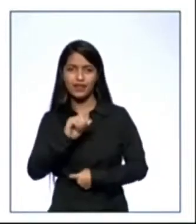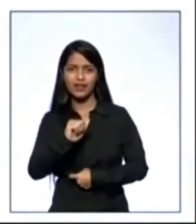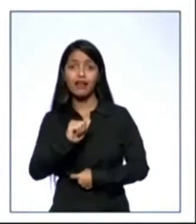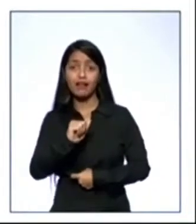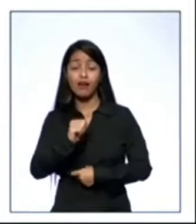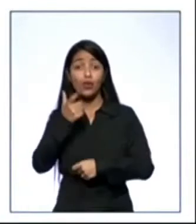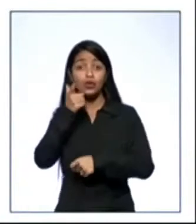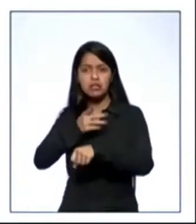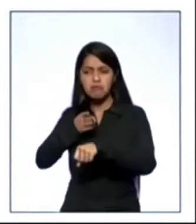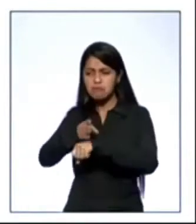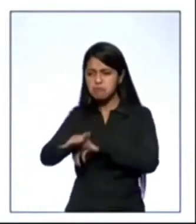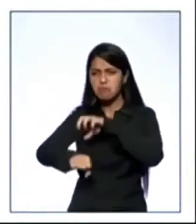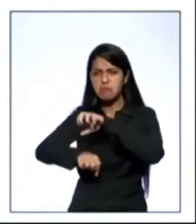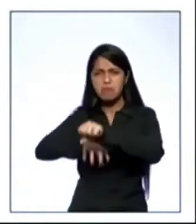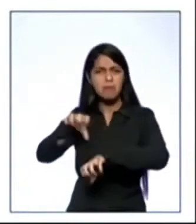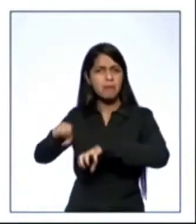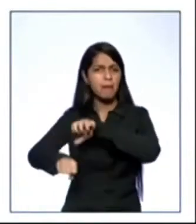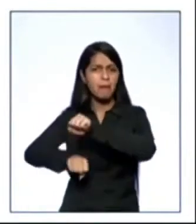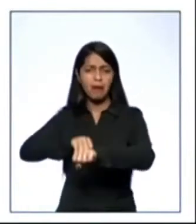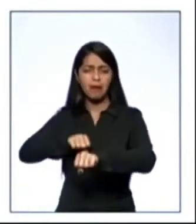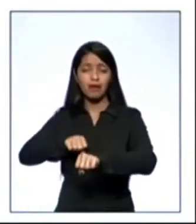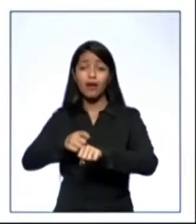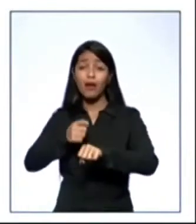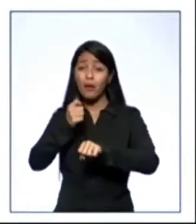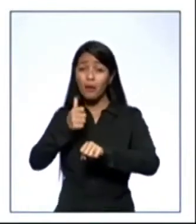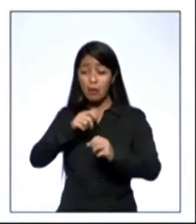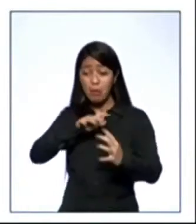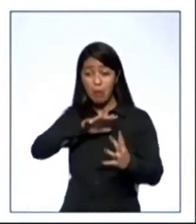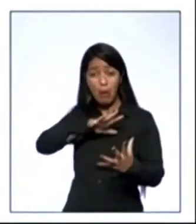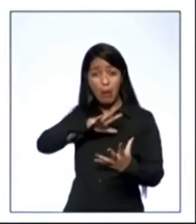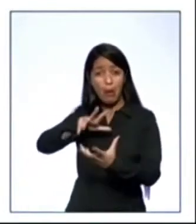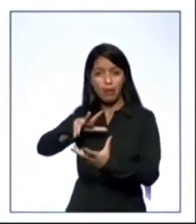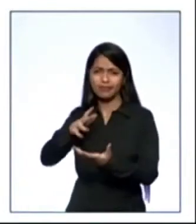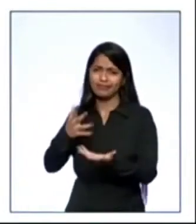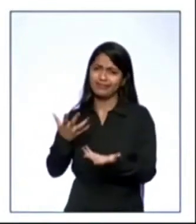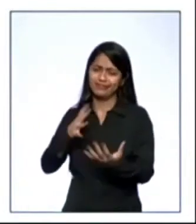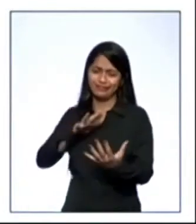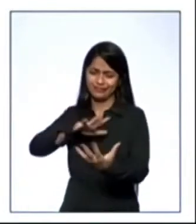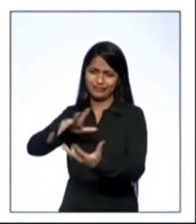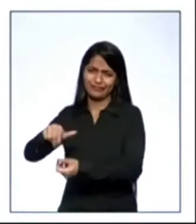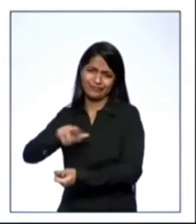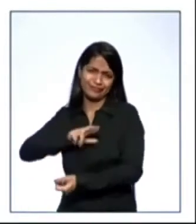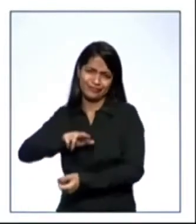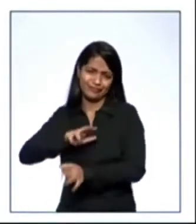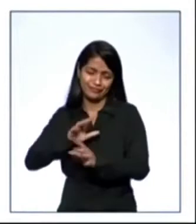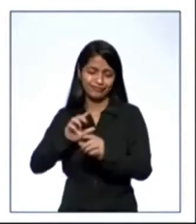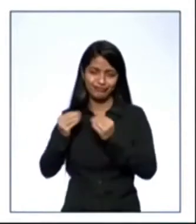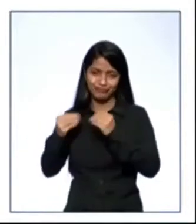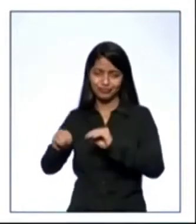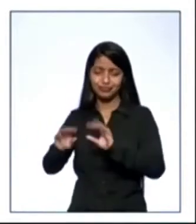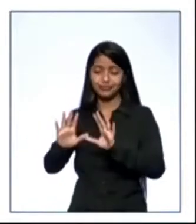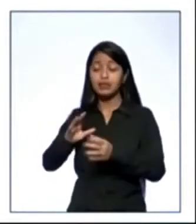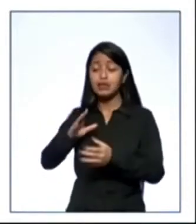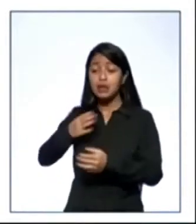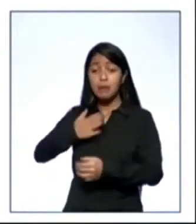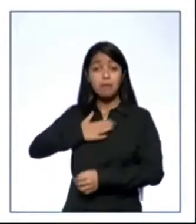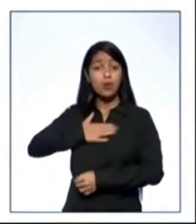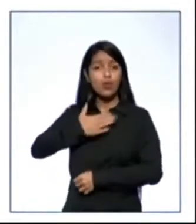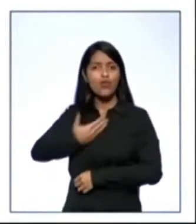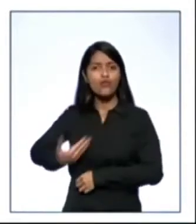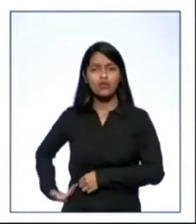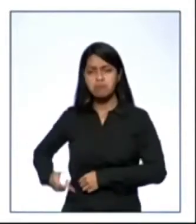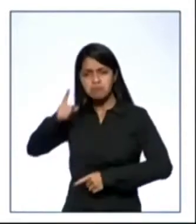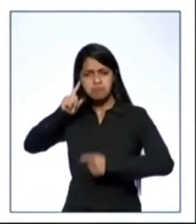mundo habitado, eles não sabiam de nada, você vê que eles são um burro, né? Porque o mundo habitado não era esse. Ao seu governo exclusivo, fato nunca antes